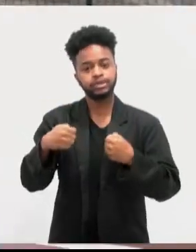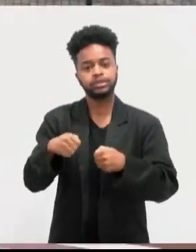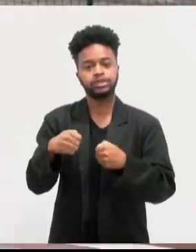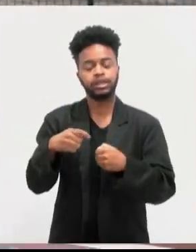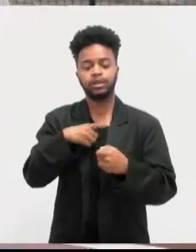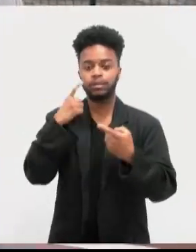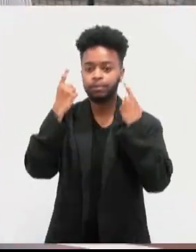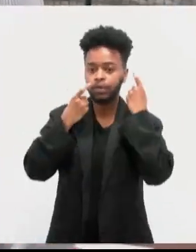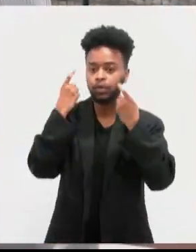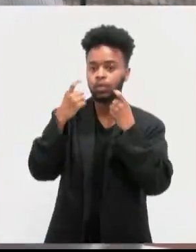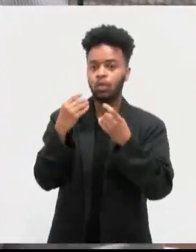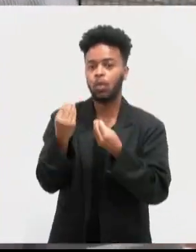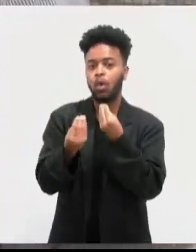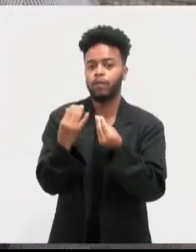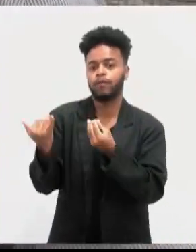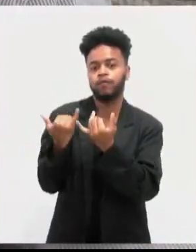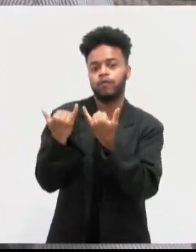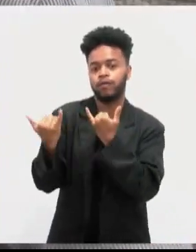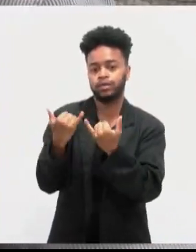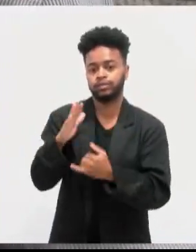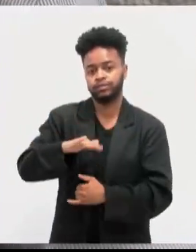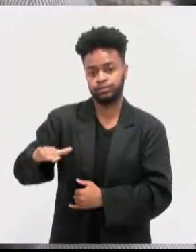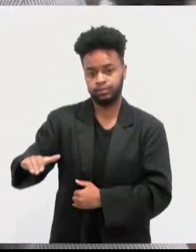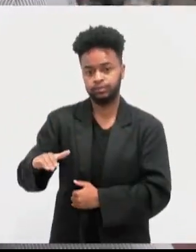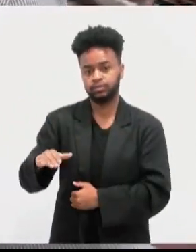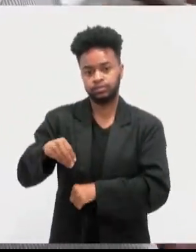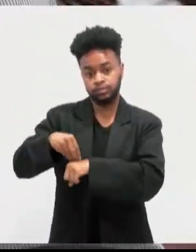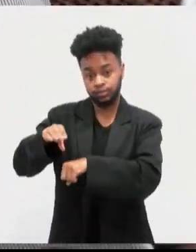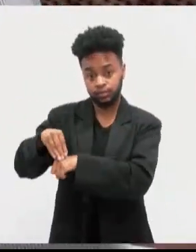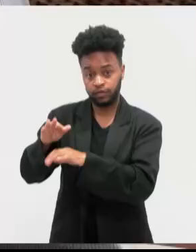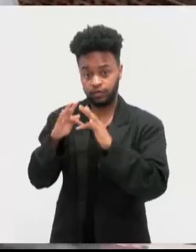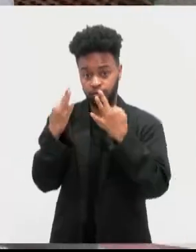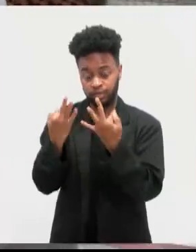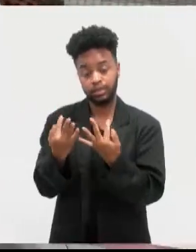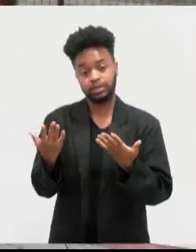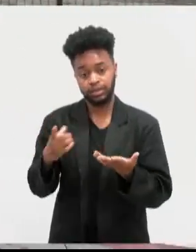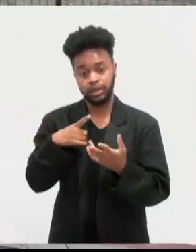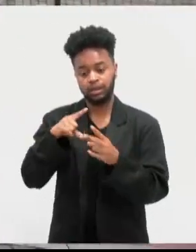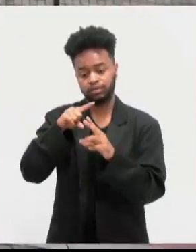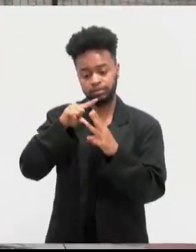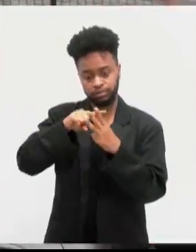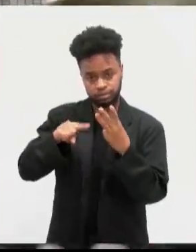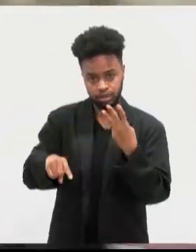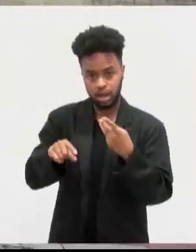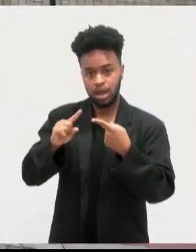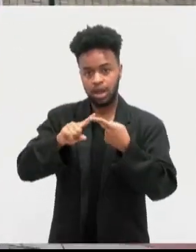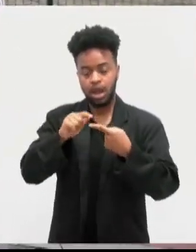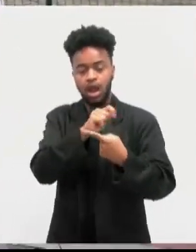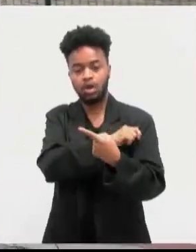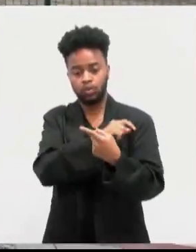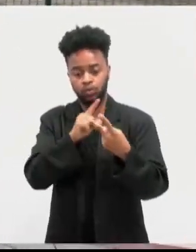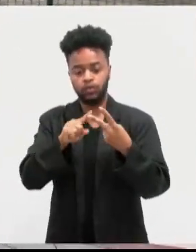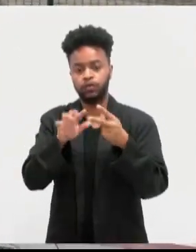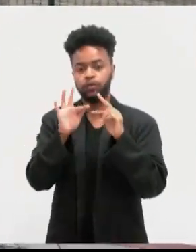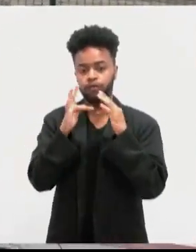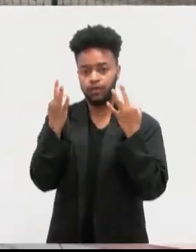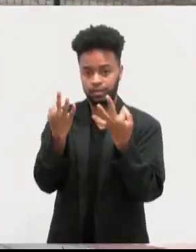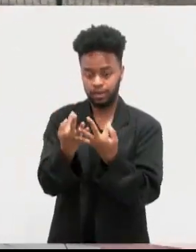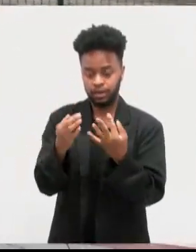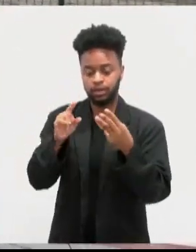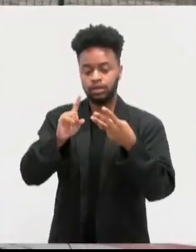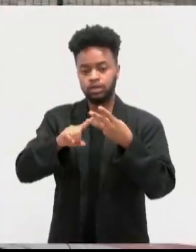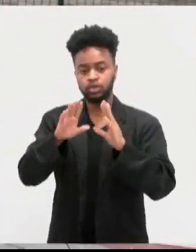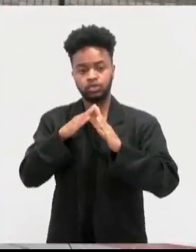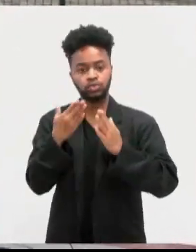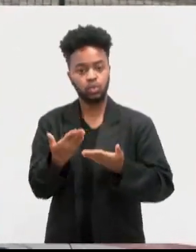da criança para os pais. Então esse tripé que tem aluno, pai e instituição de ensino, ele tem que ser uma coisa muito bem ajeitada.